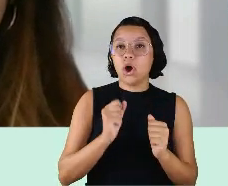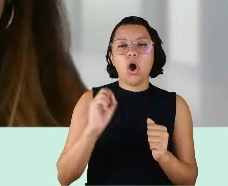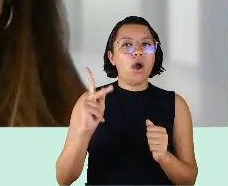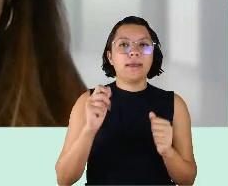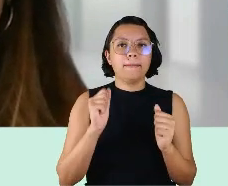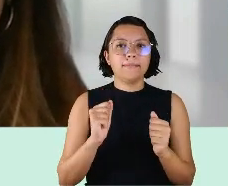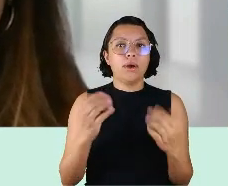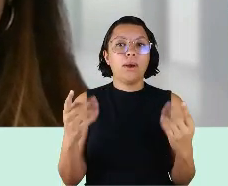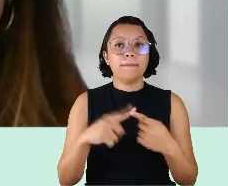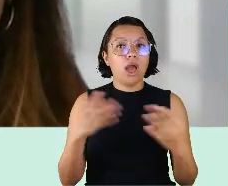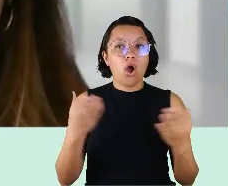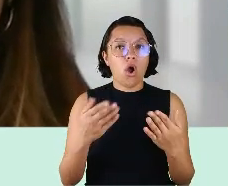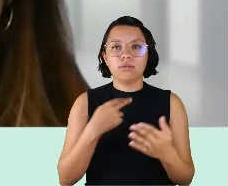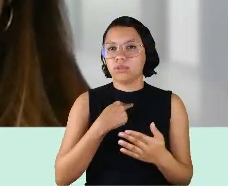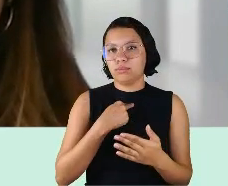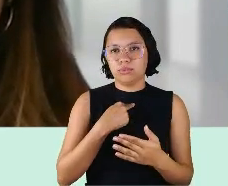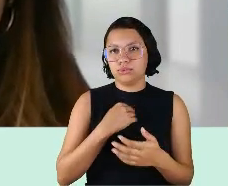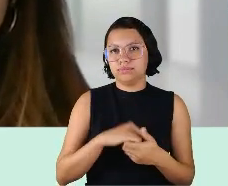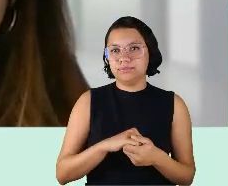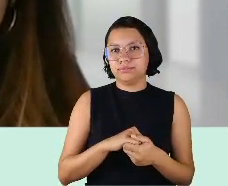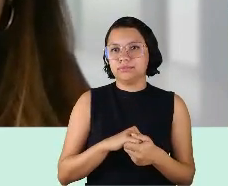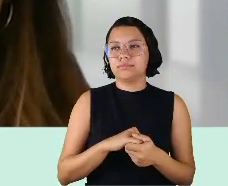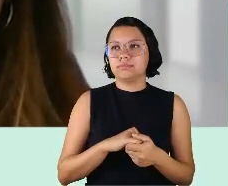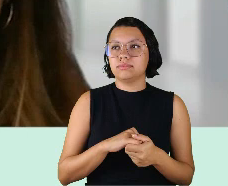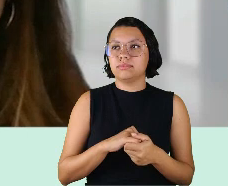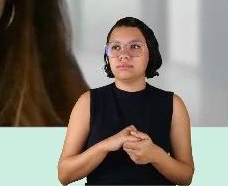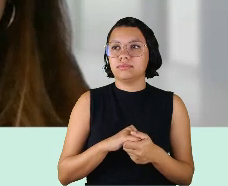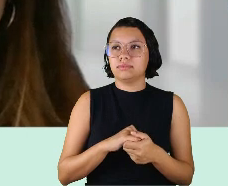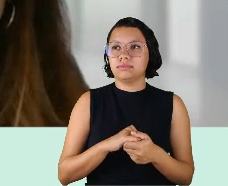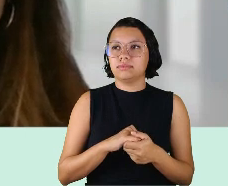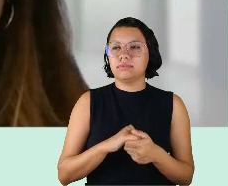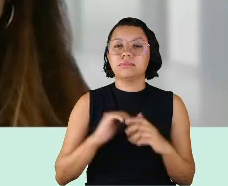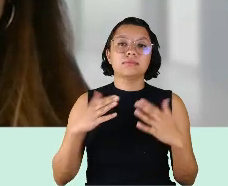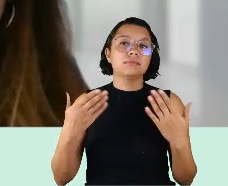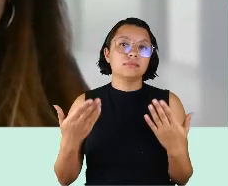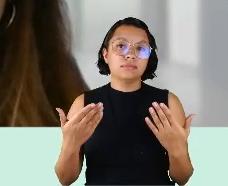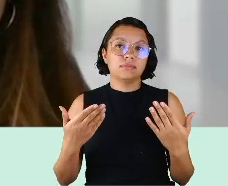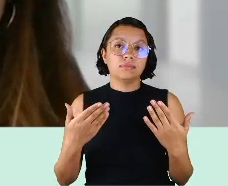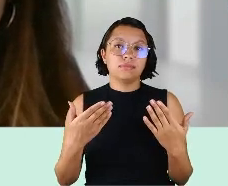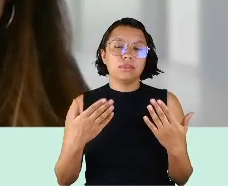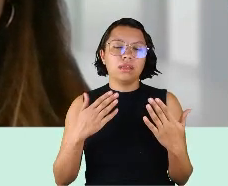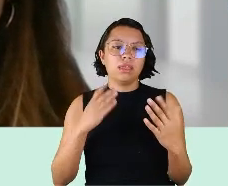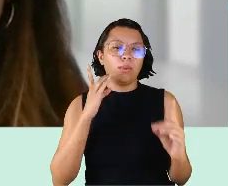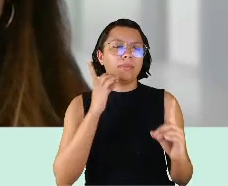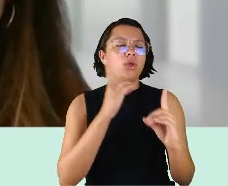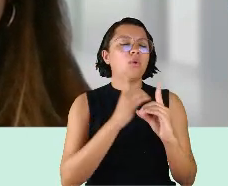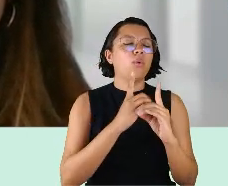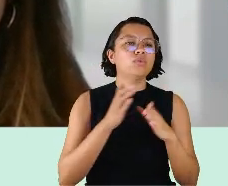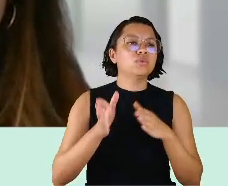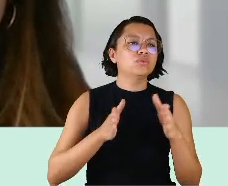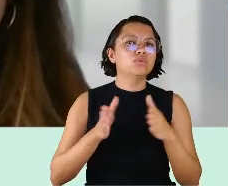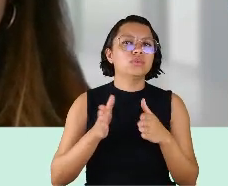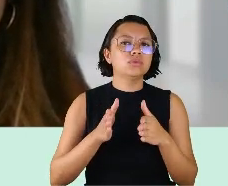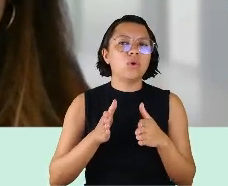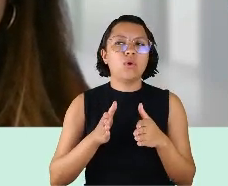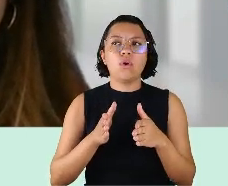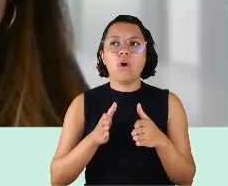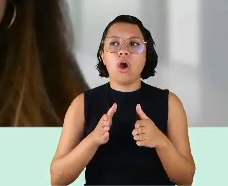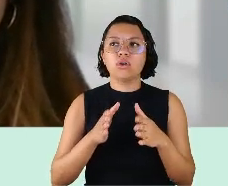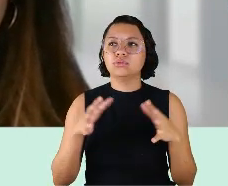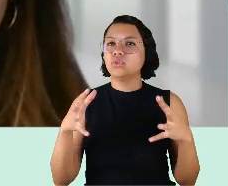pode, mas hoje a gente não pode fazer isso. E aí eu me deparo com